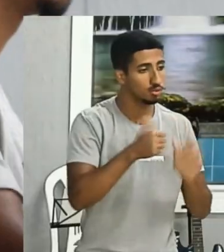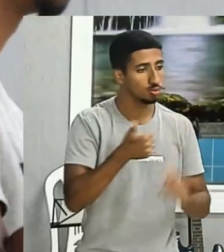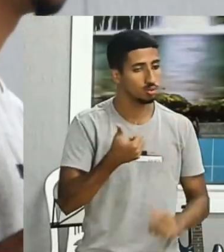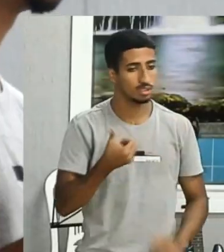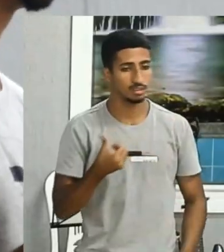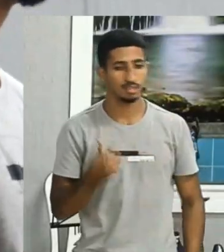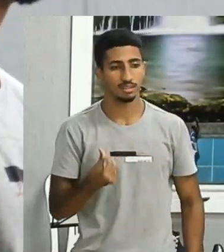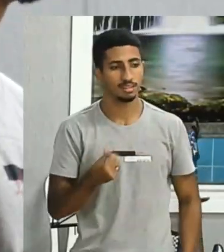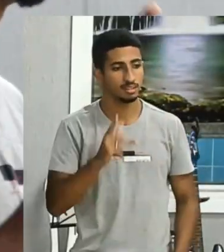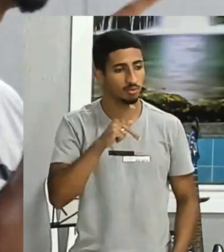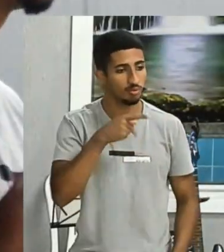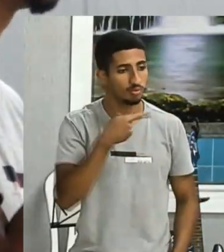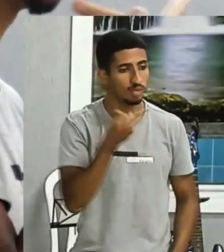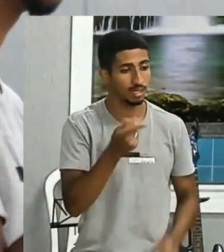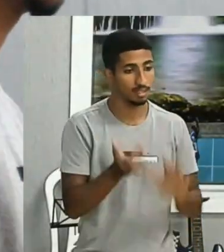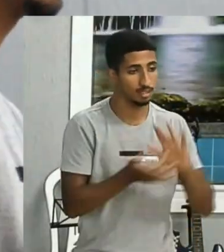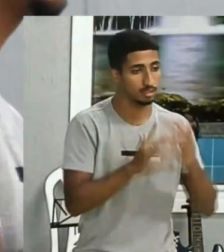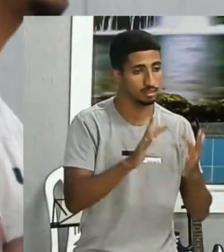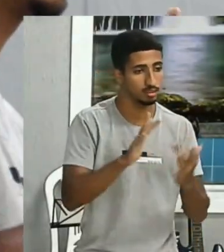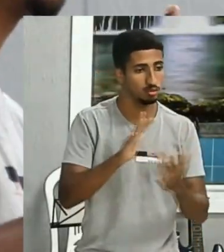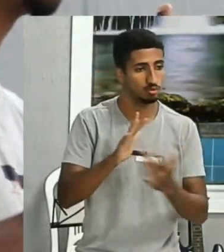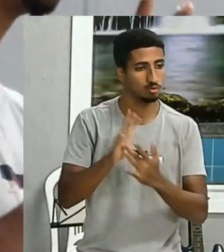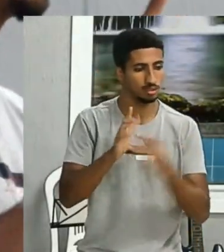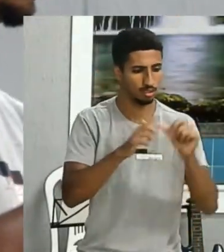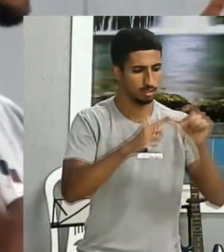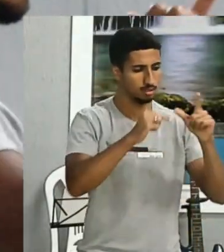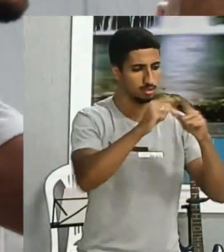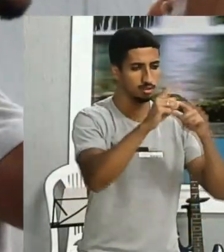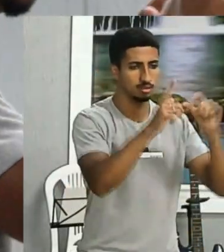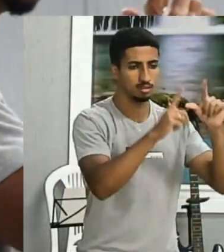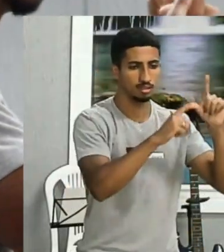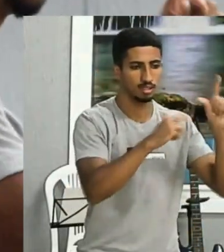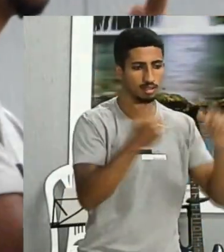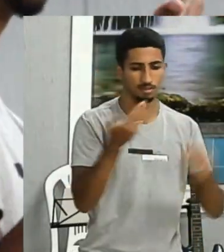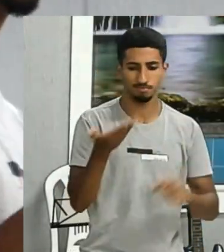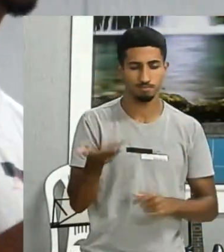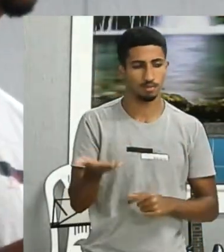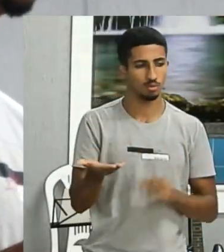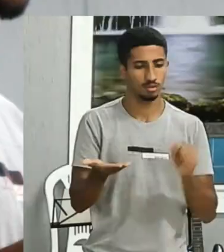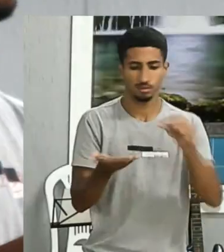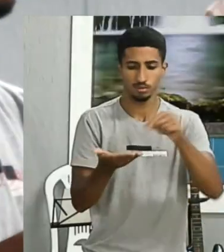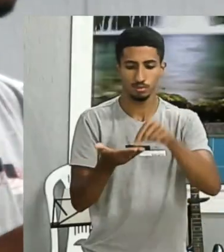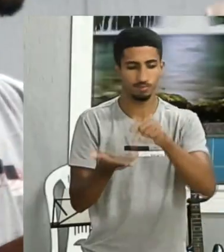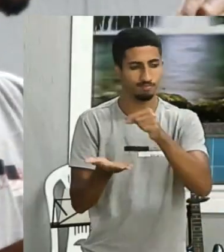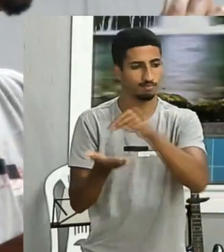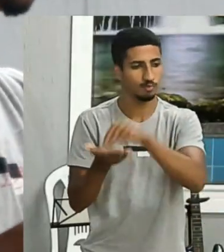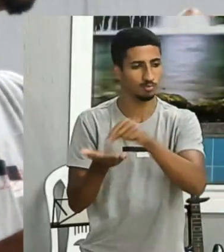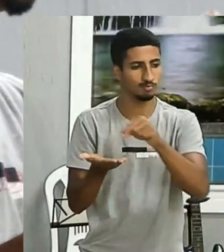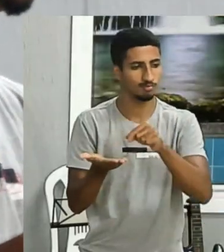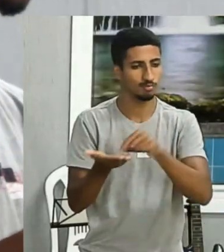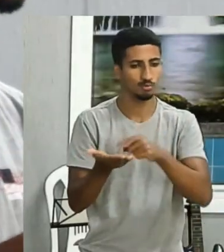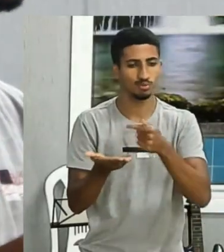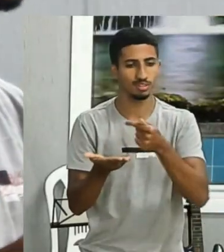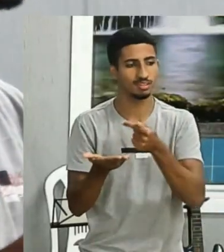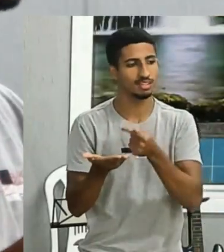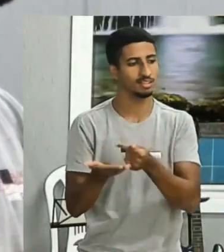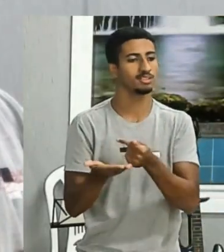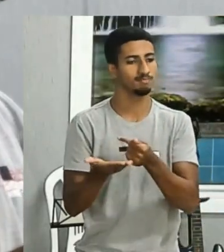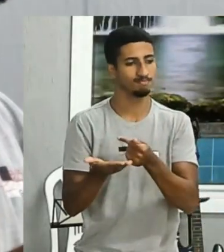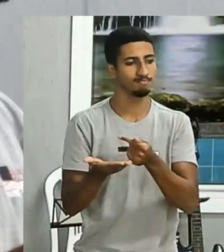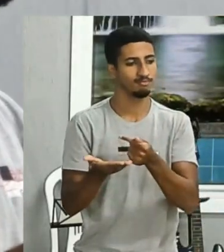7 estrelas. Ele está segurando 7 estrelas.